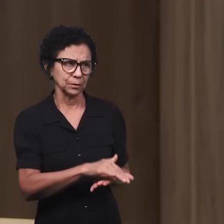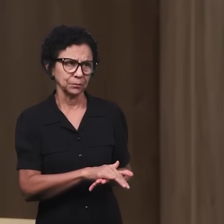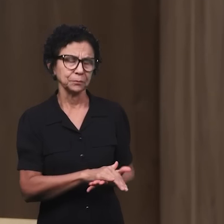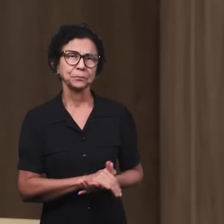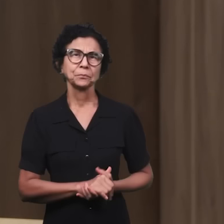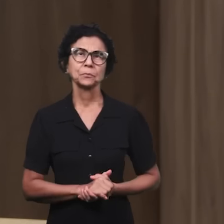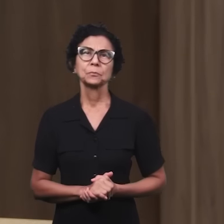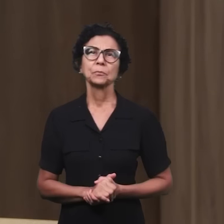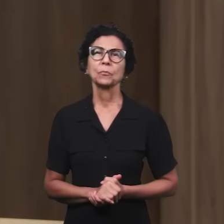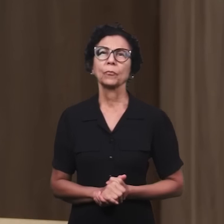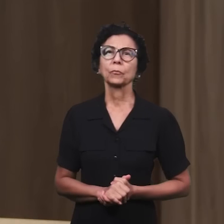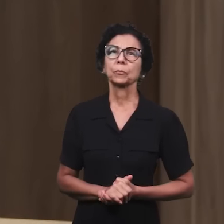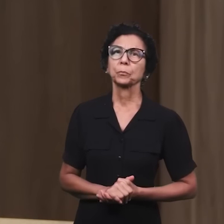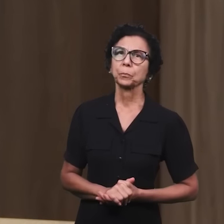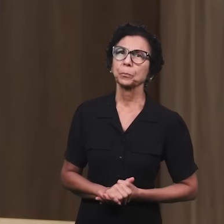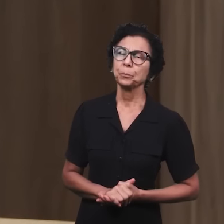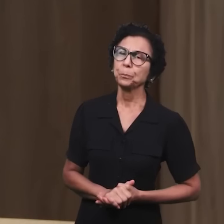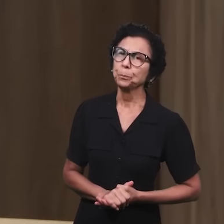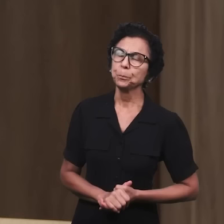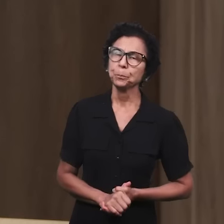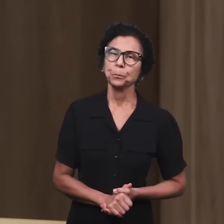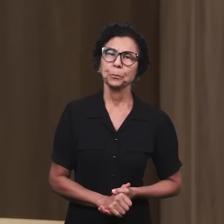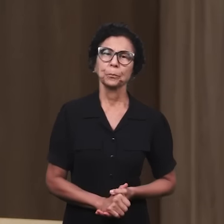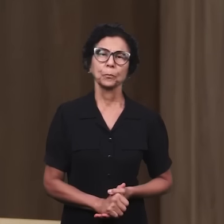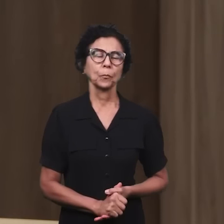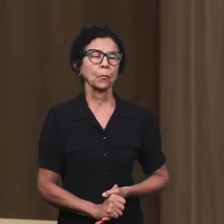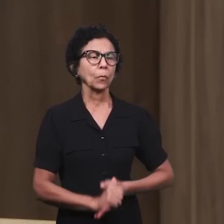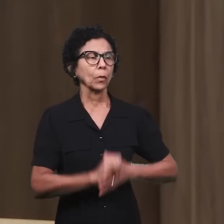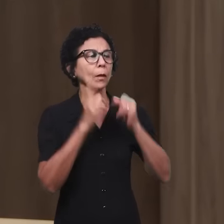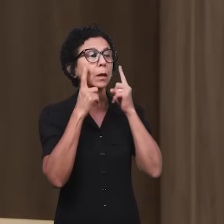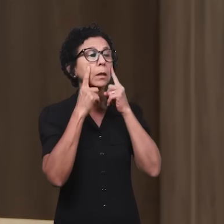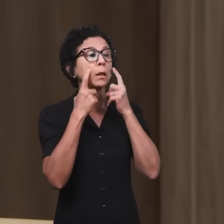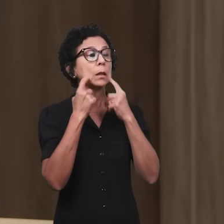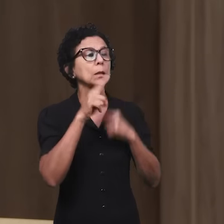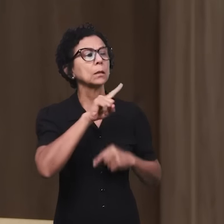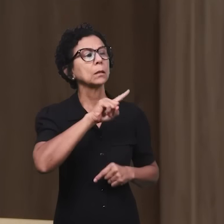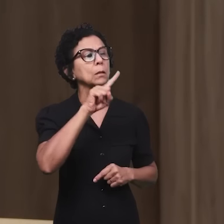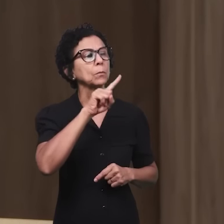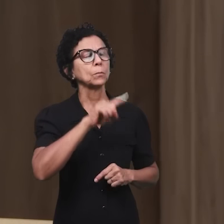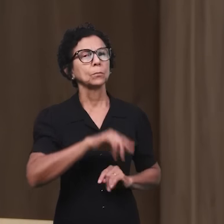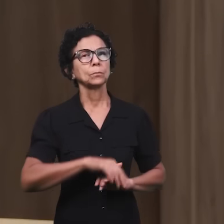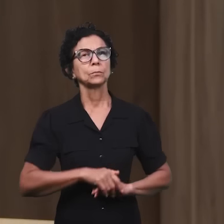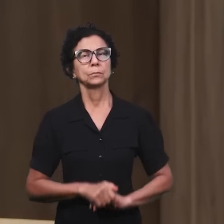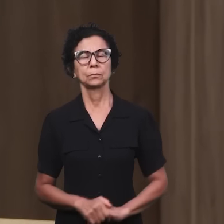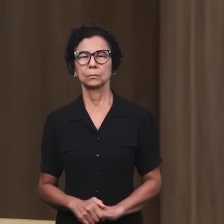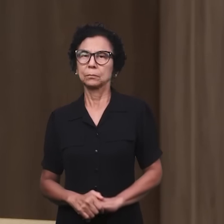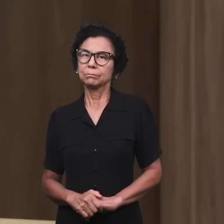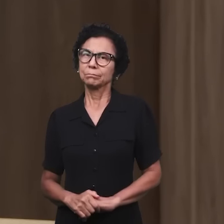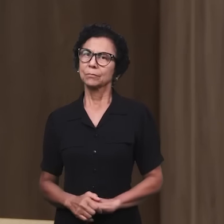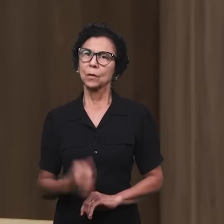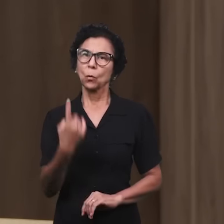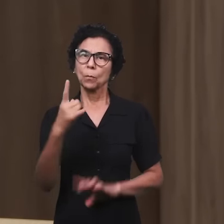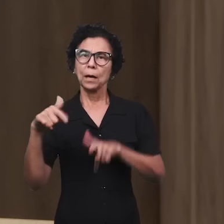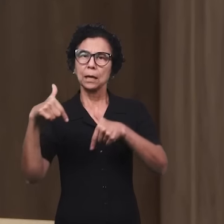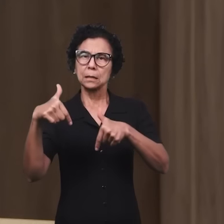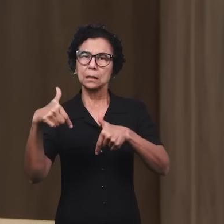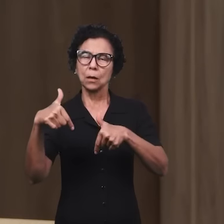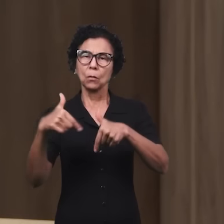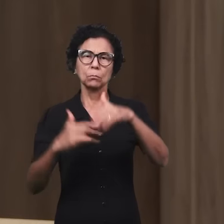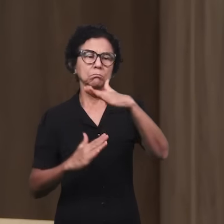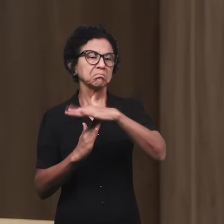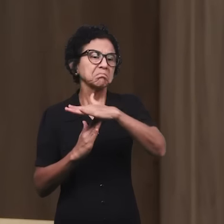assim, mulher, não chores. Como dizendo assim, a palavra dele bastava. Porque mais importante